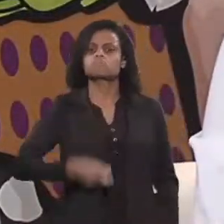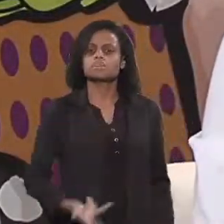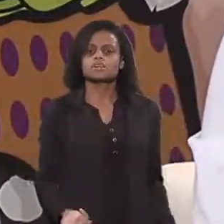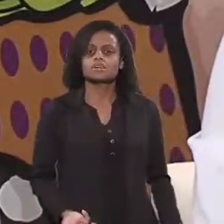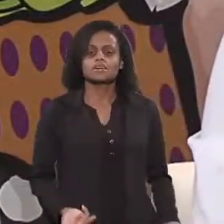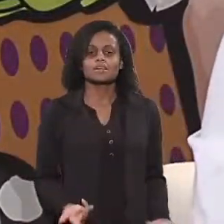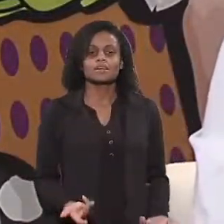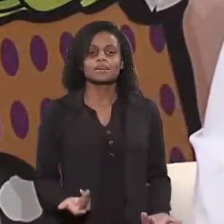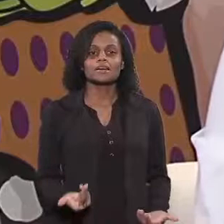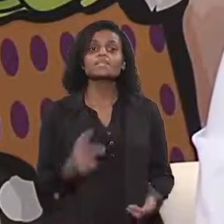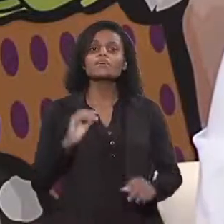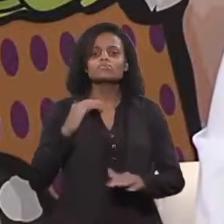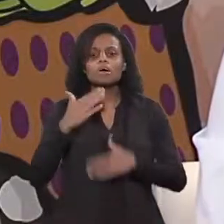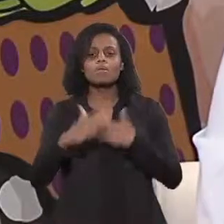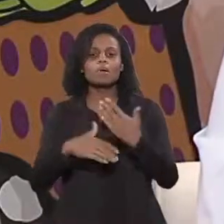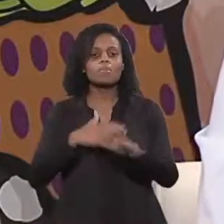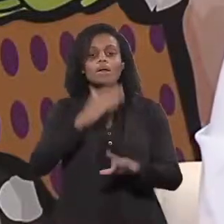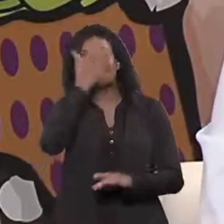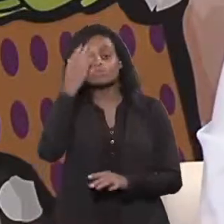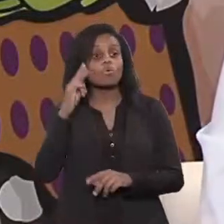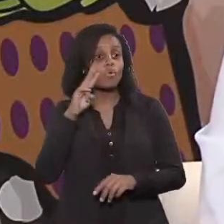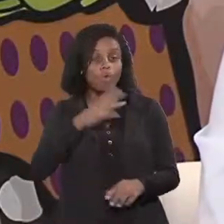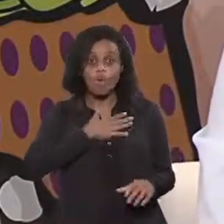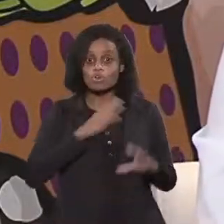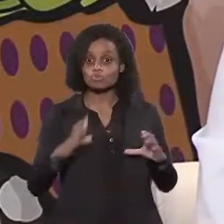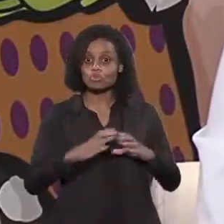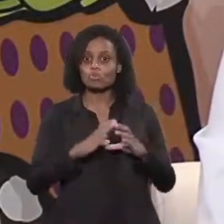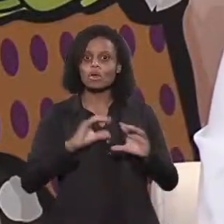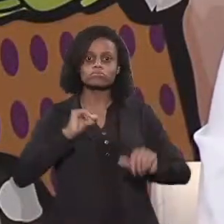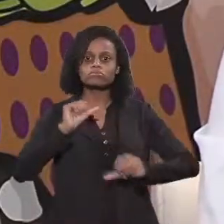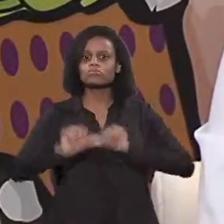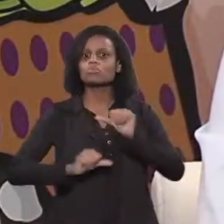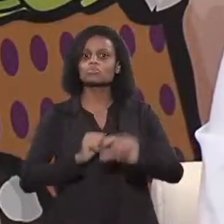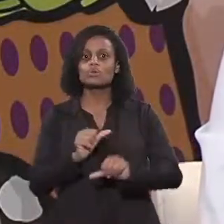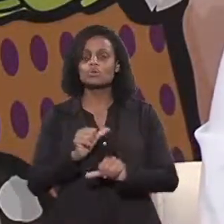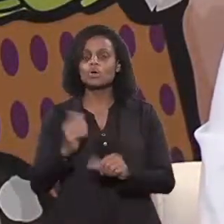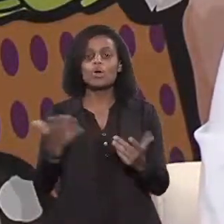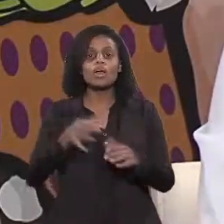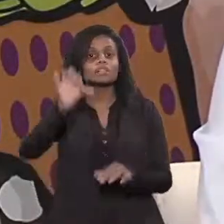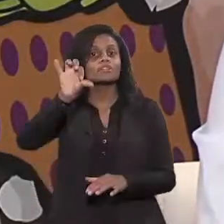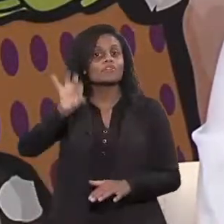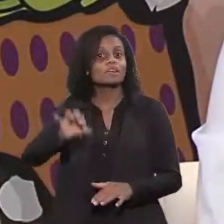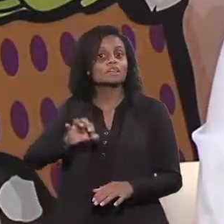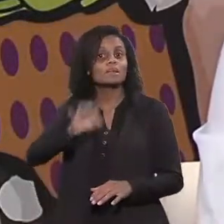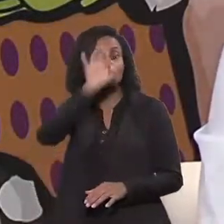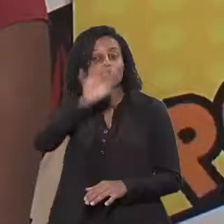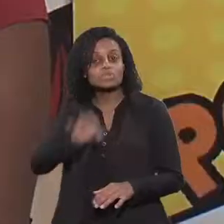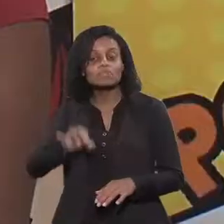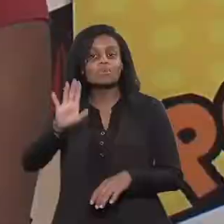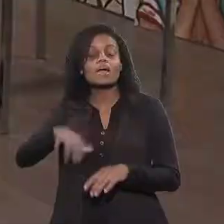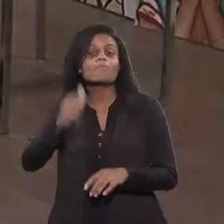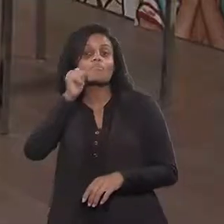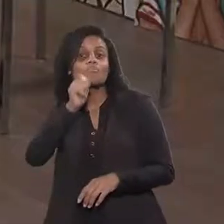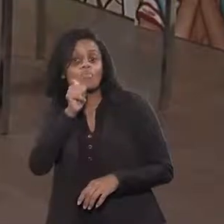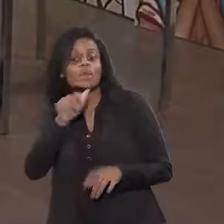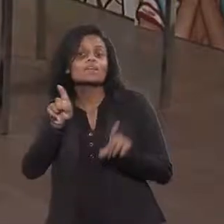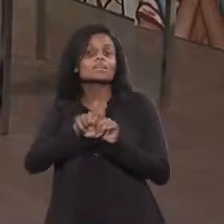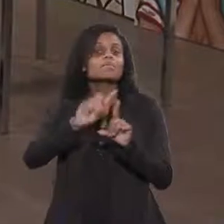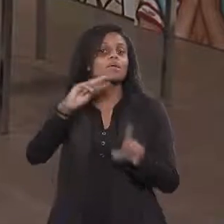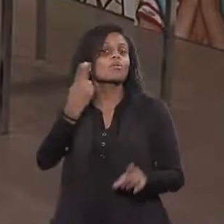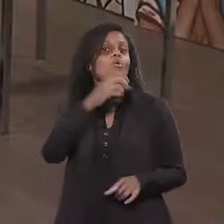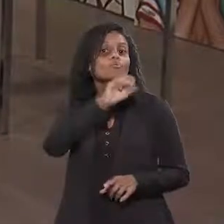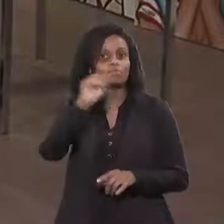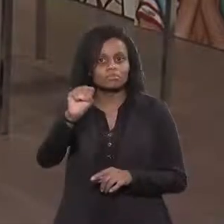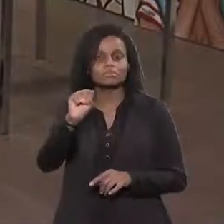aí o nosso público foi mudando. Hoje o nosso público é mais de 90% feminino e homossexual. Muitas